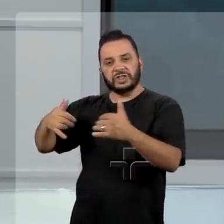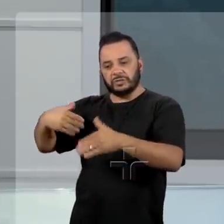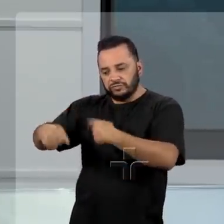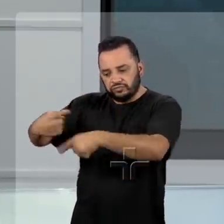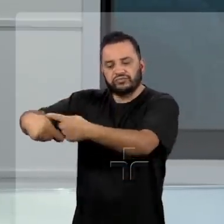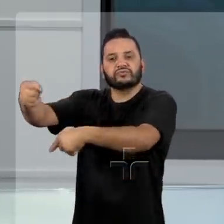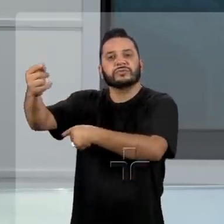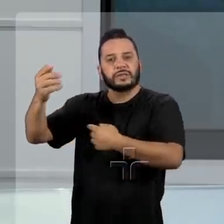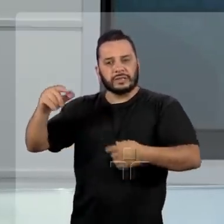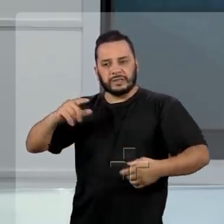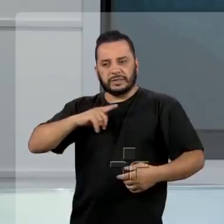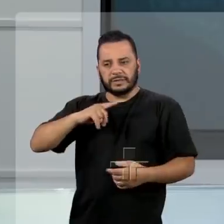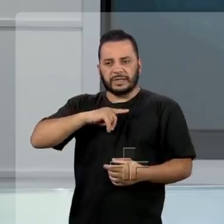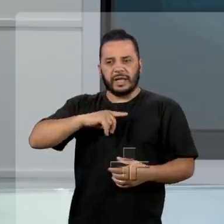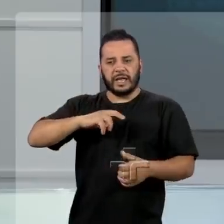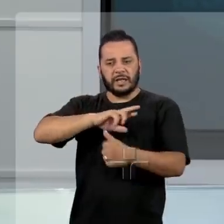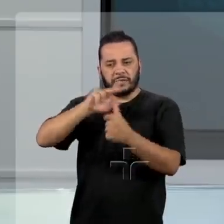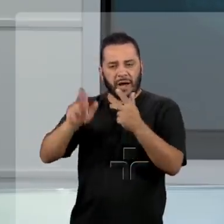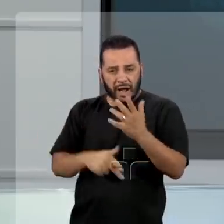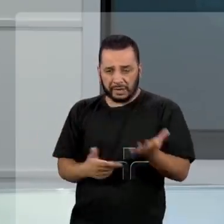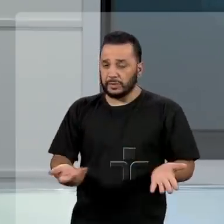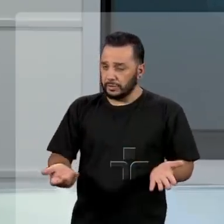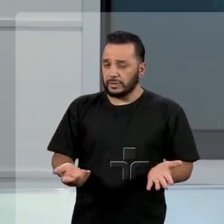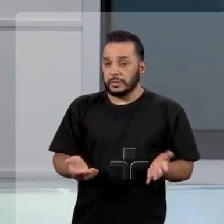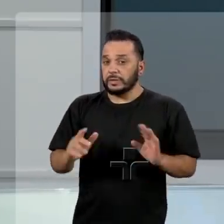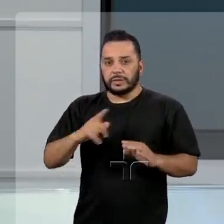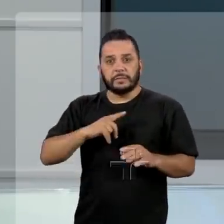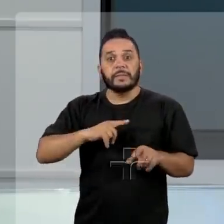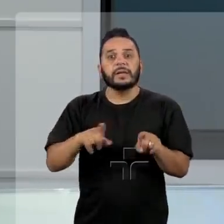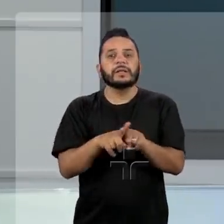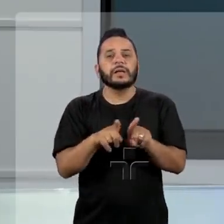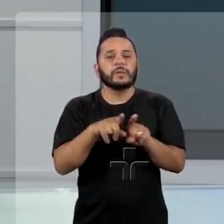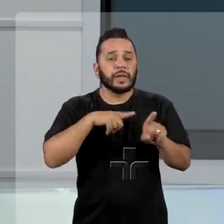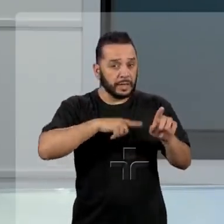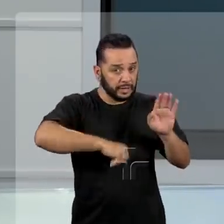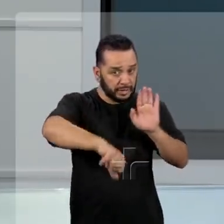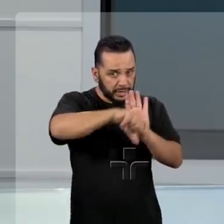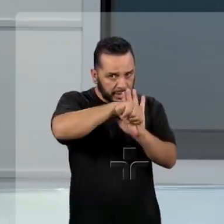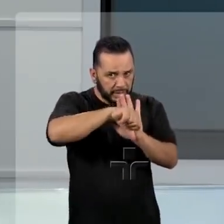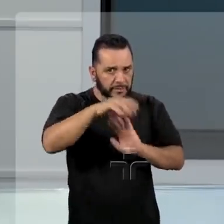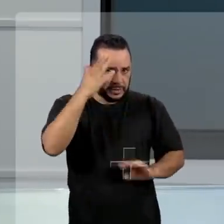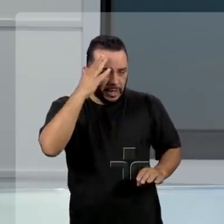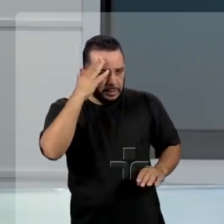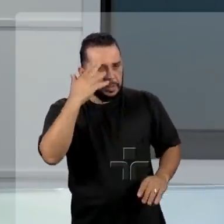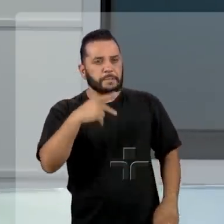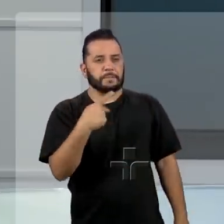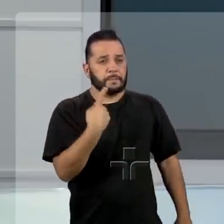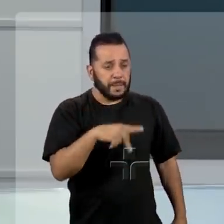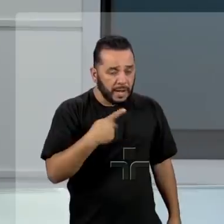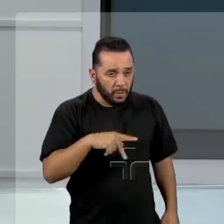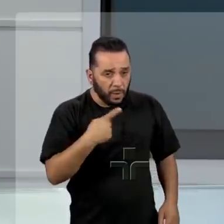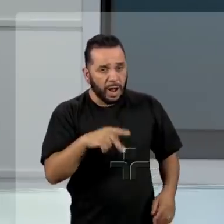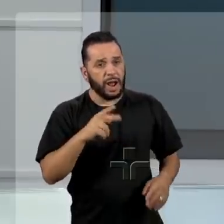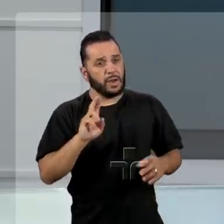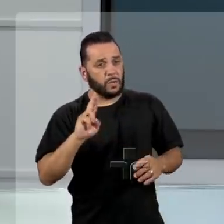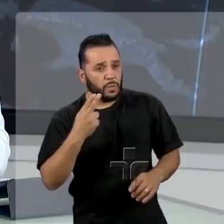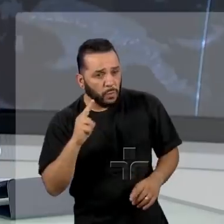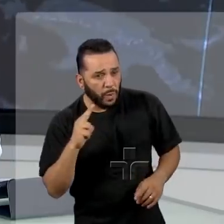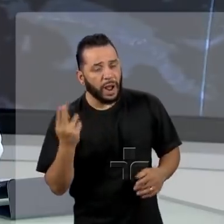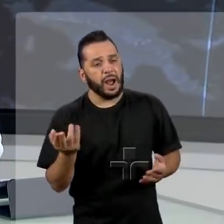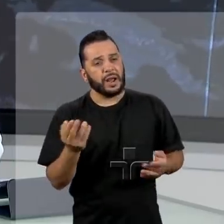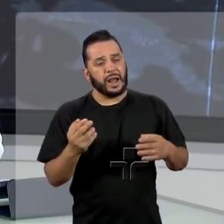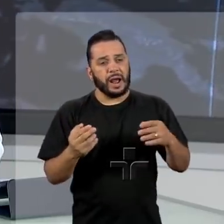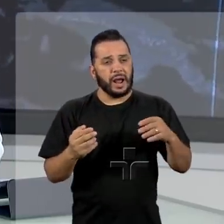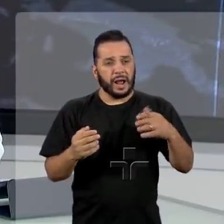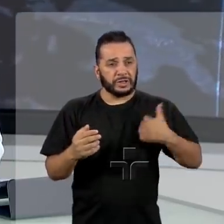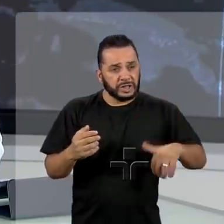transnacionais comuns aos países da região. Crime organizado, por exemplo, com o Paraguai, com o Uruguai, com a Argentina. São outras áreas agregadas que serão